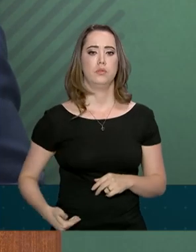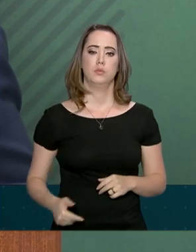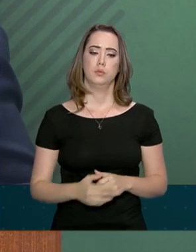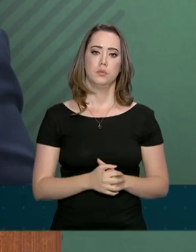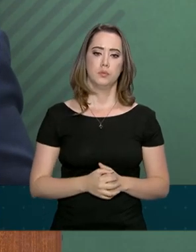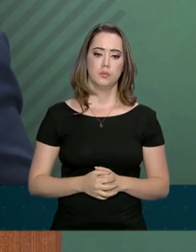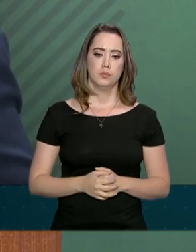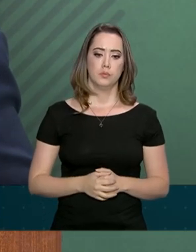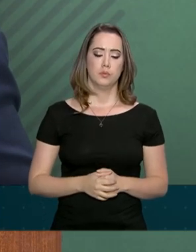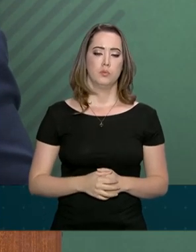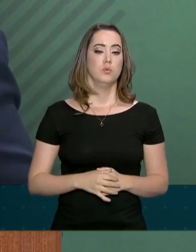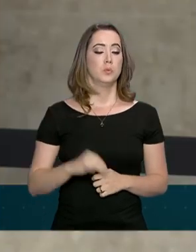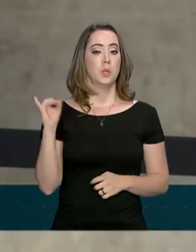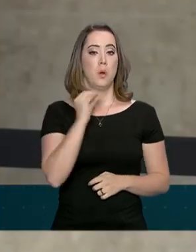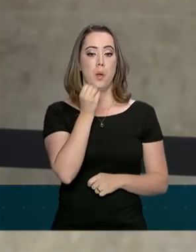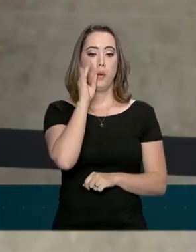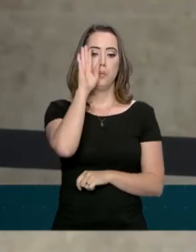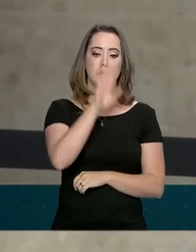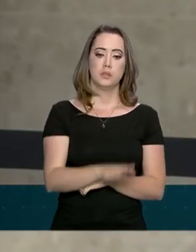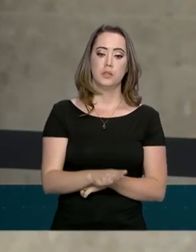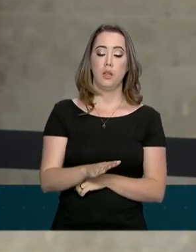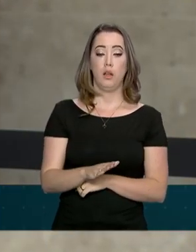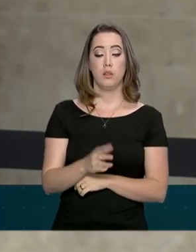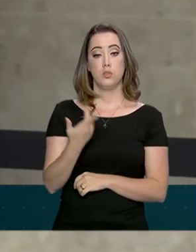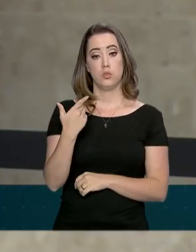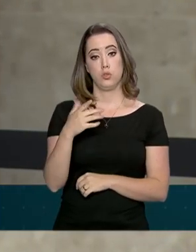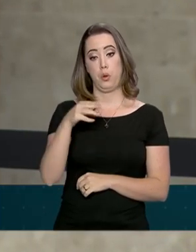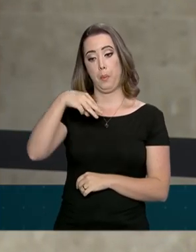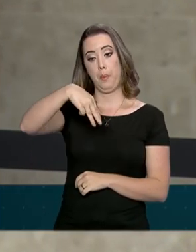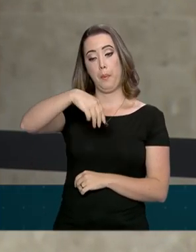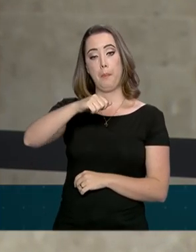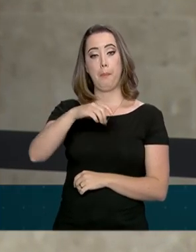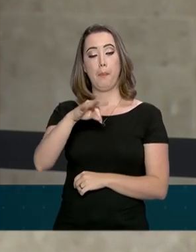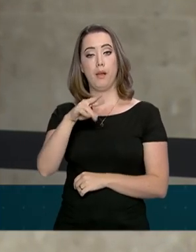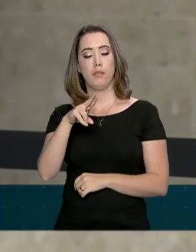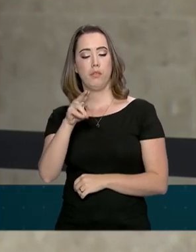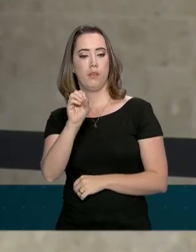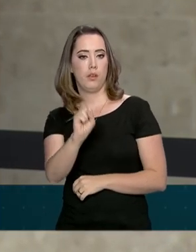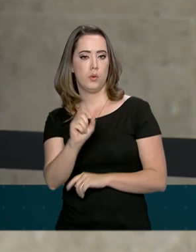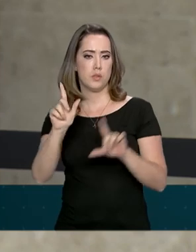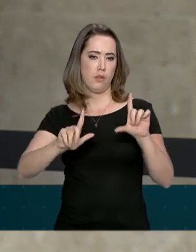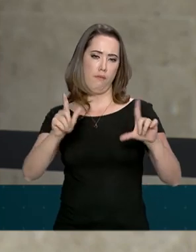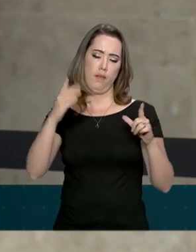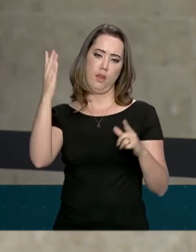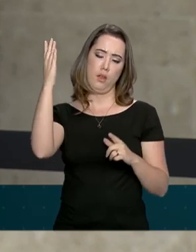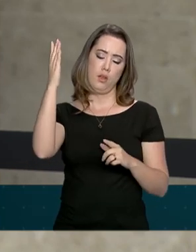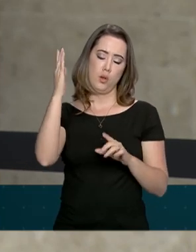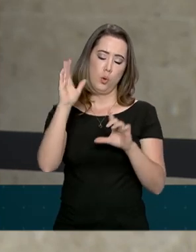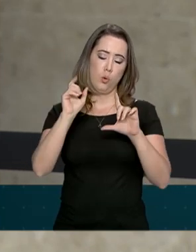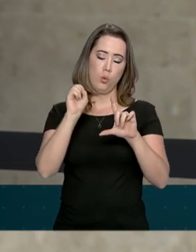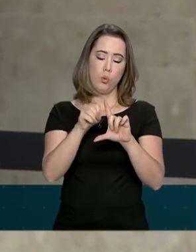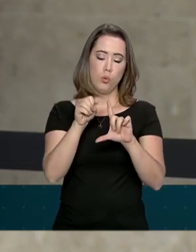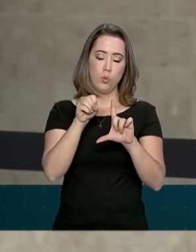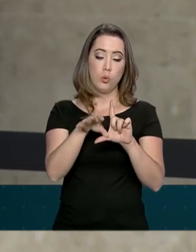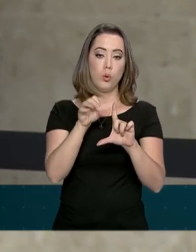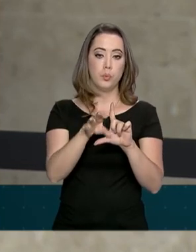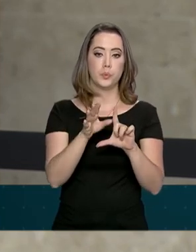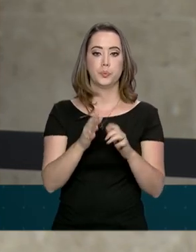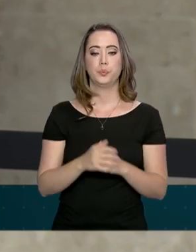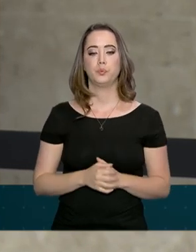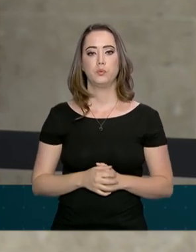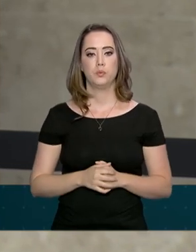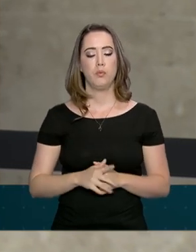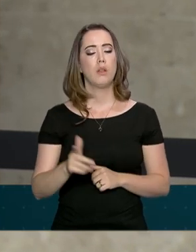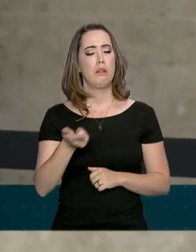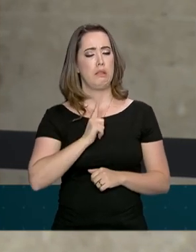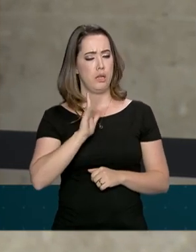boa tarde porta voz mateus da tv globo quer saber são três perguntas a primeira se já tem uma data para que o